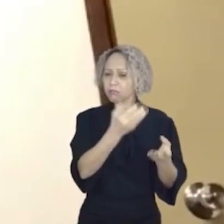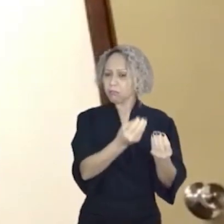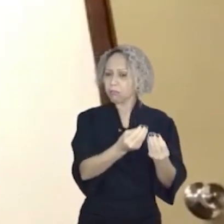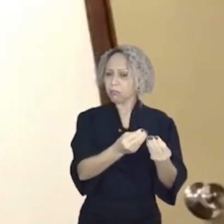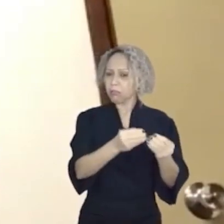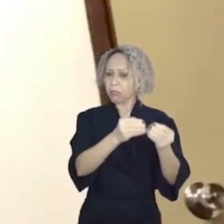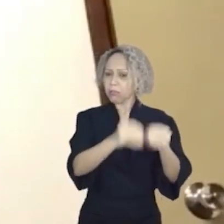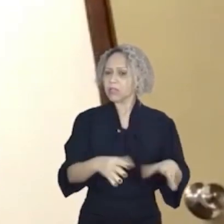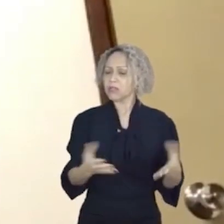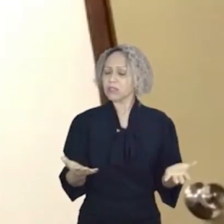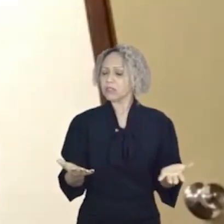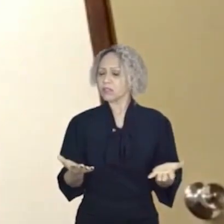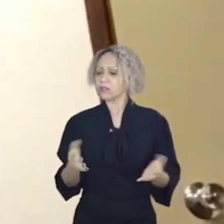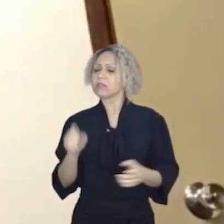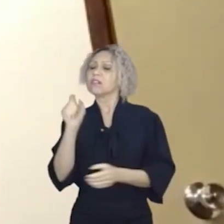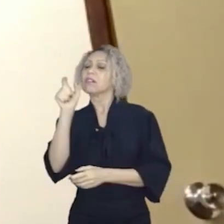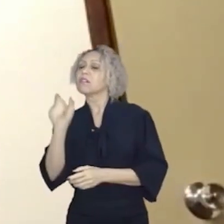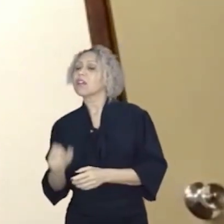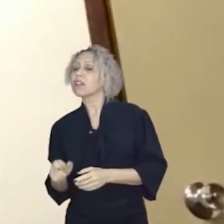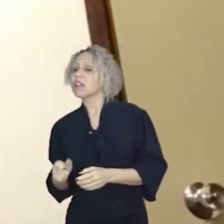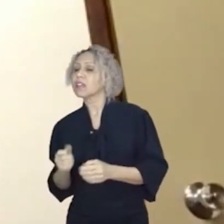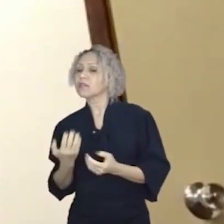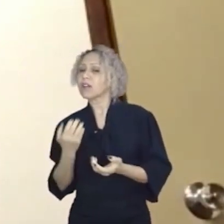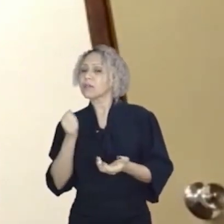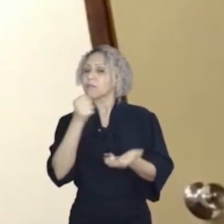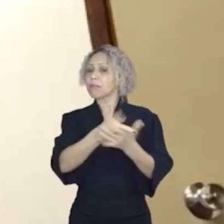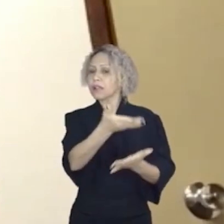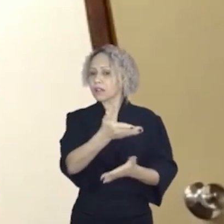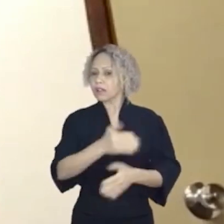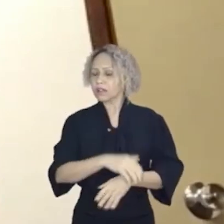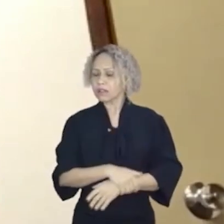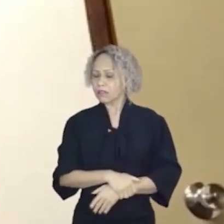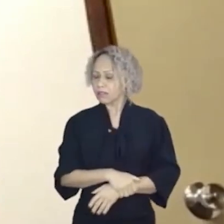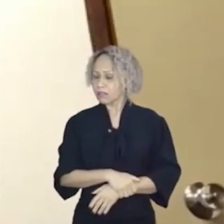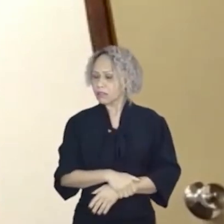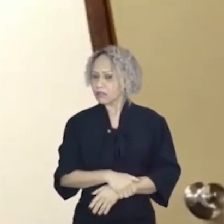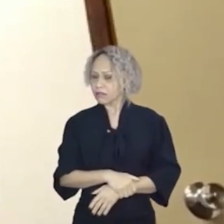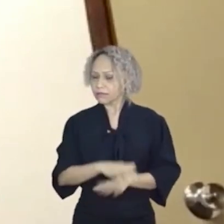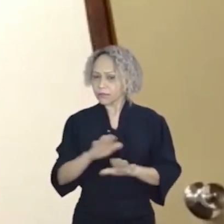foi multada em 321 milhões e 500 mil.